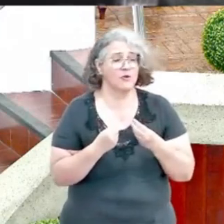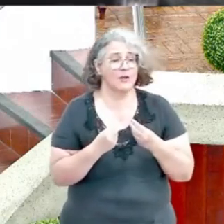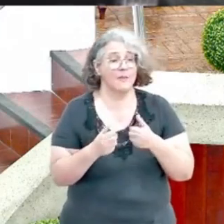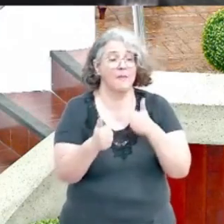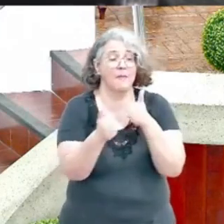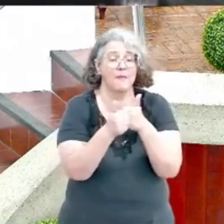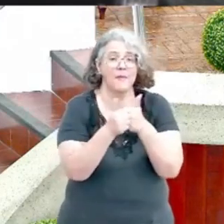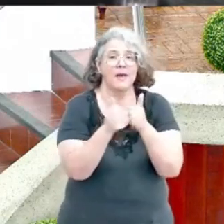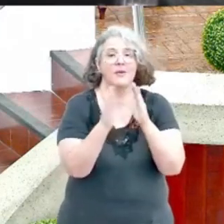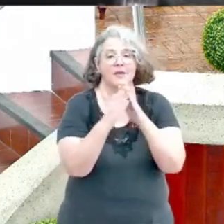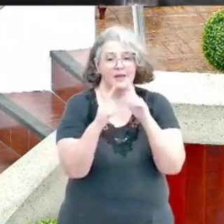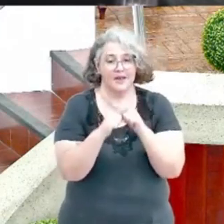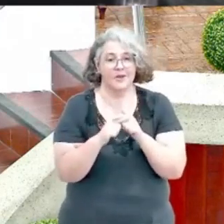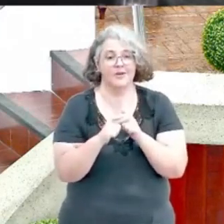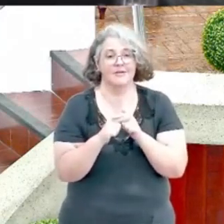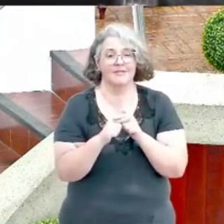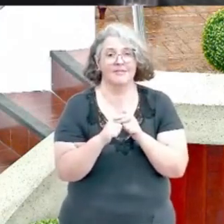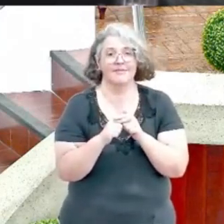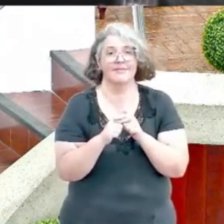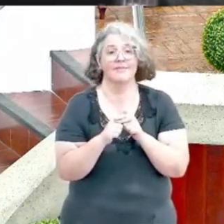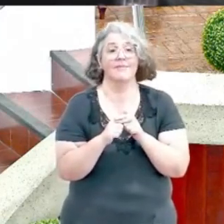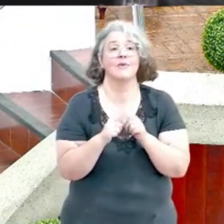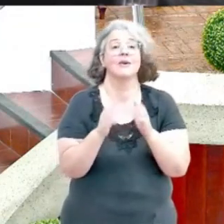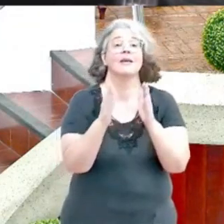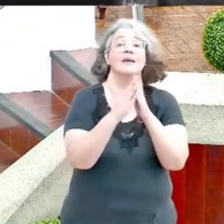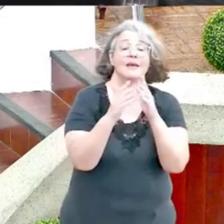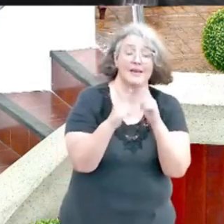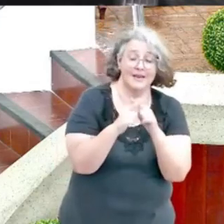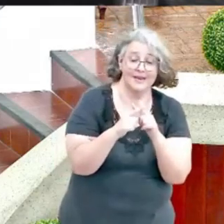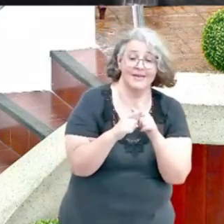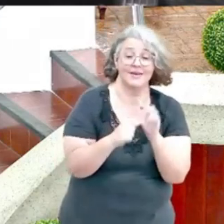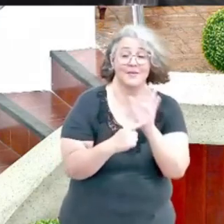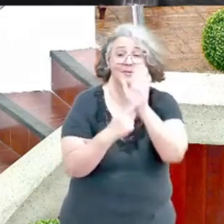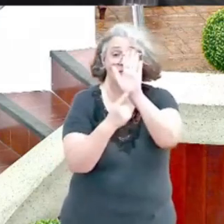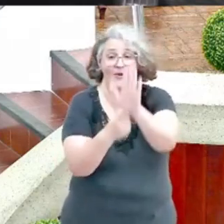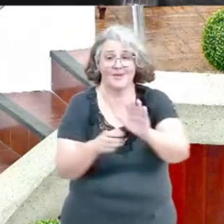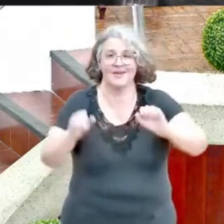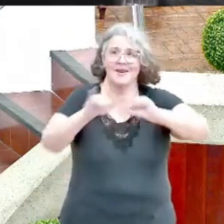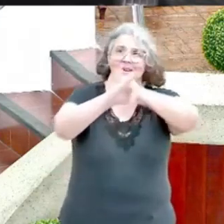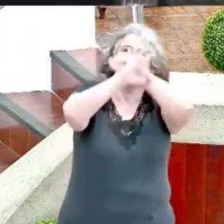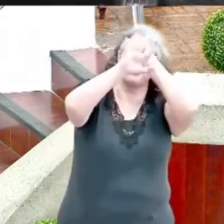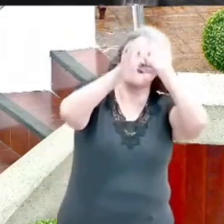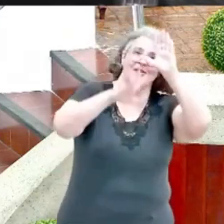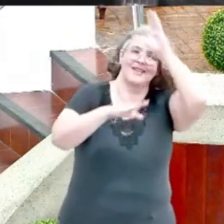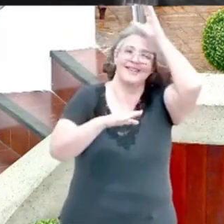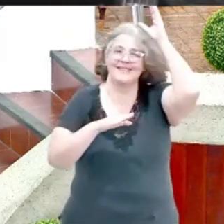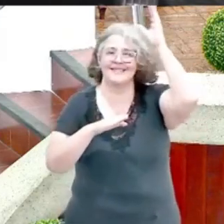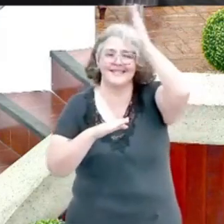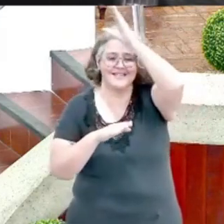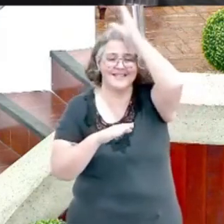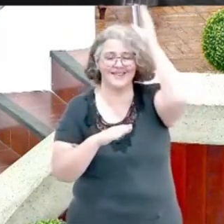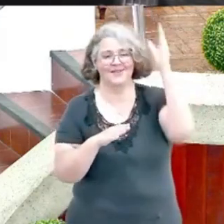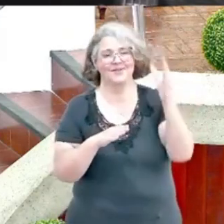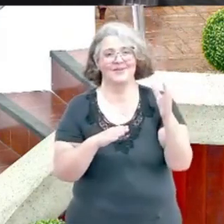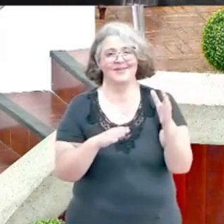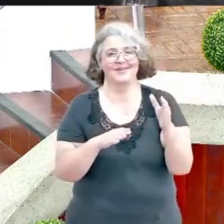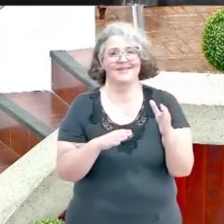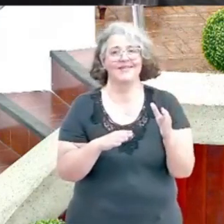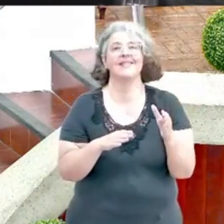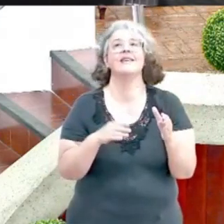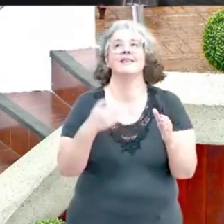porque aquela igreja é o reflexo da glória de Cristo, que Paulo ofertará ao Senhor no último